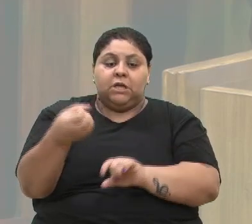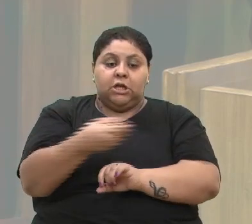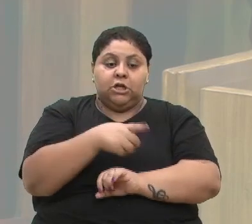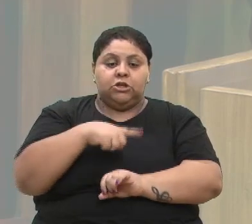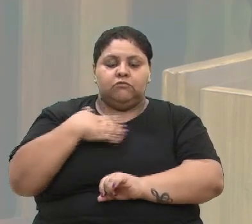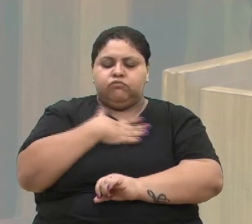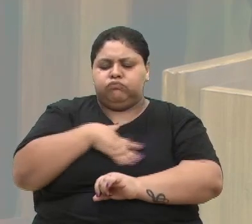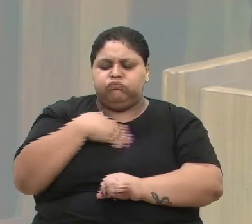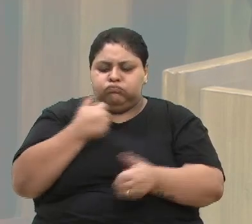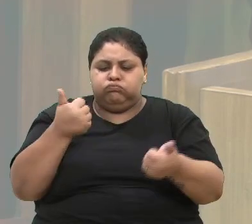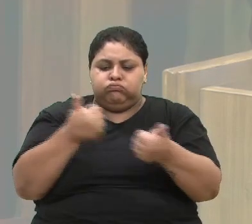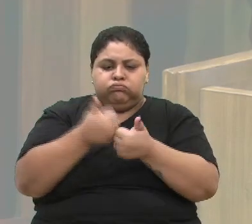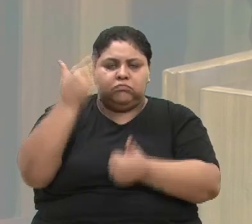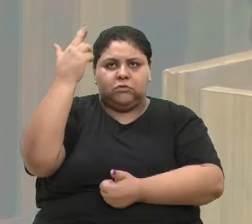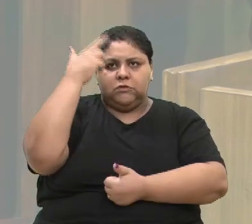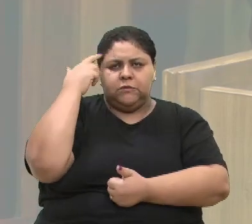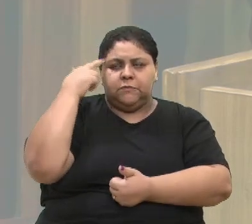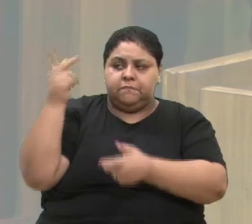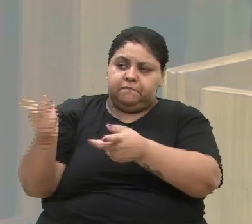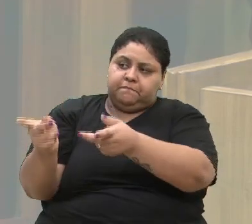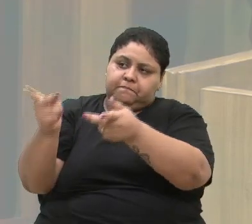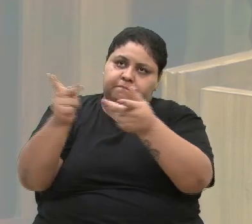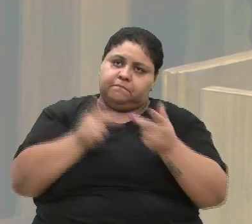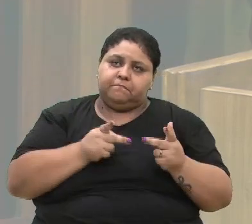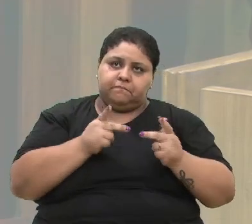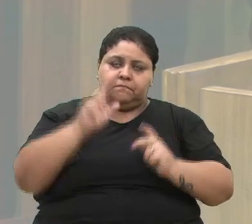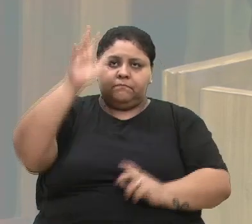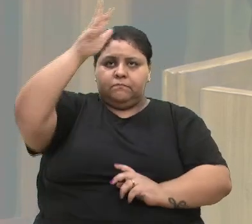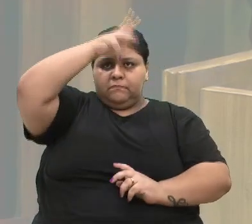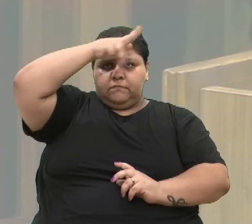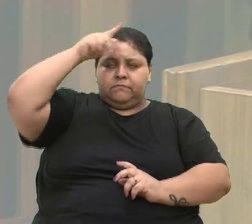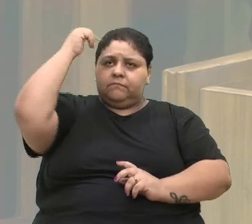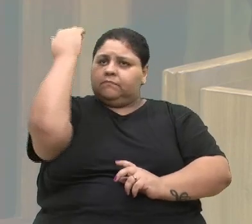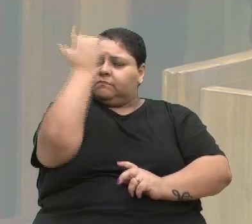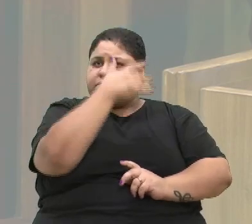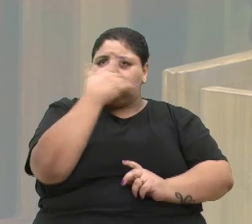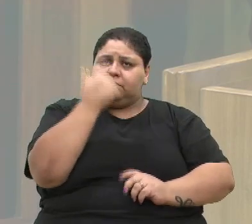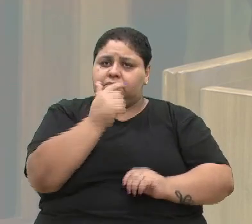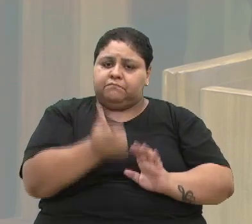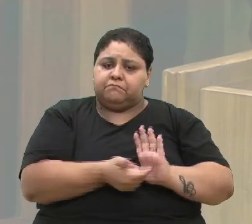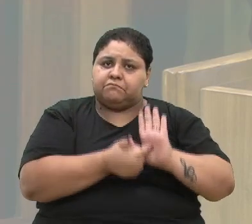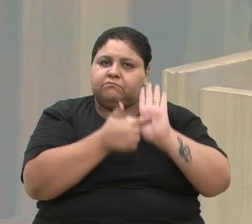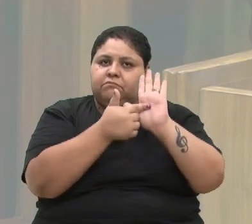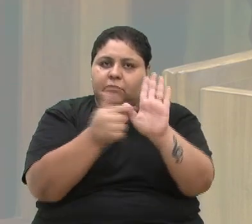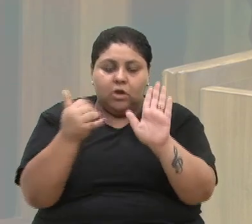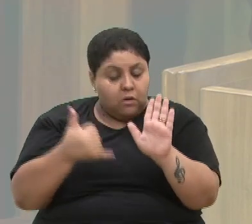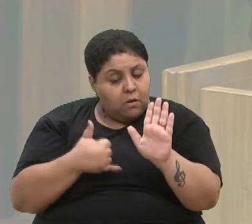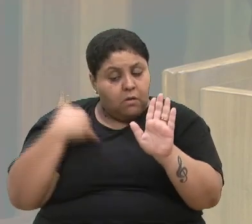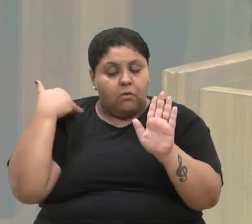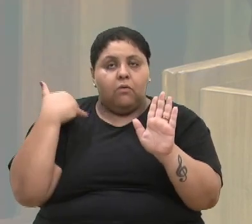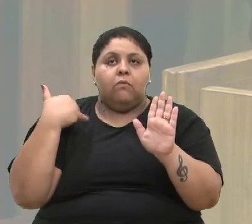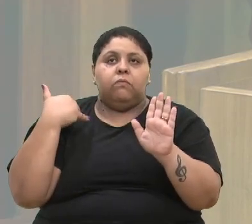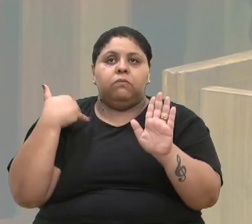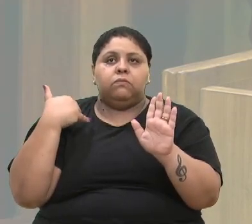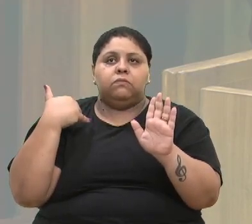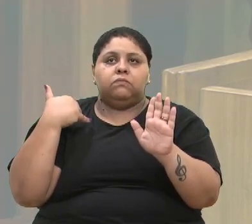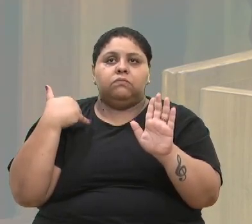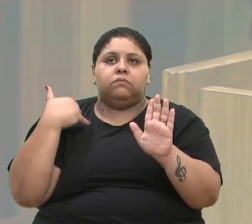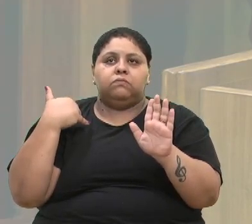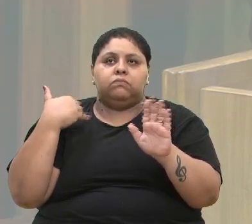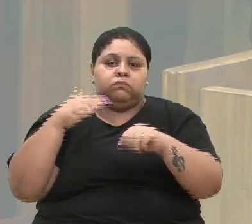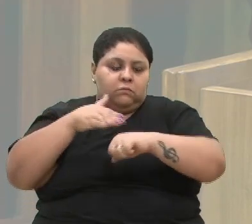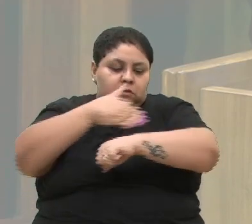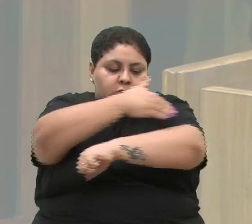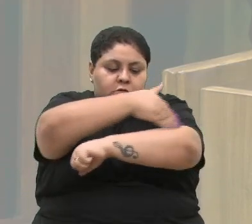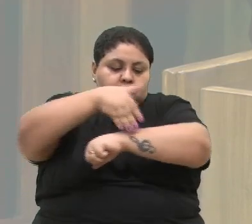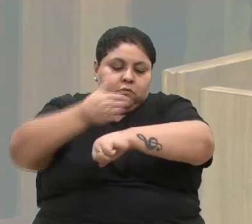com o Rafael Bueno, visitando o prefeito municipal, aonde ele apresentou com orgulho a sua rua coberta. Então